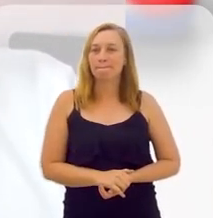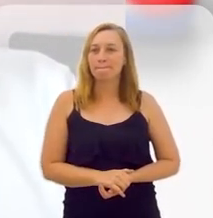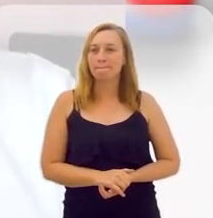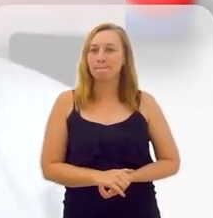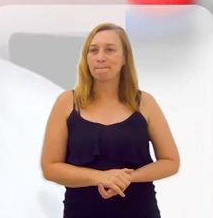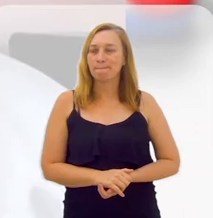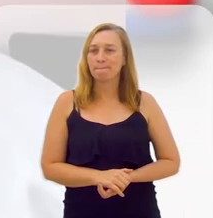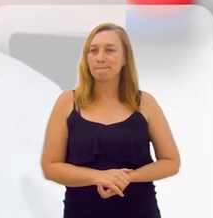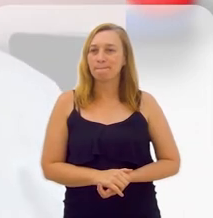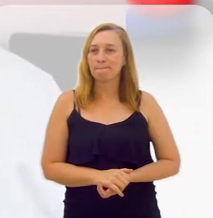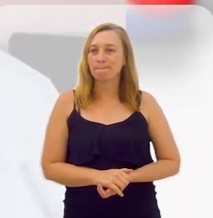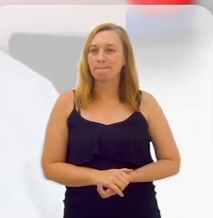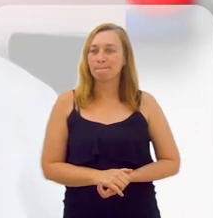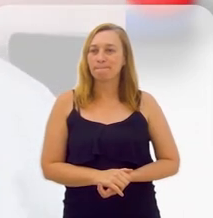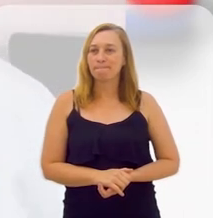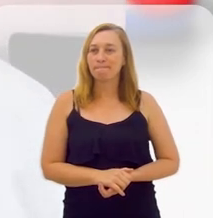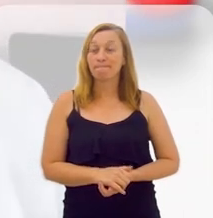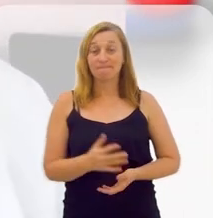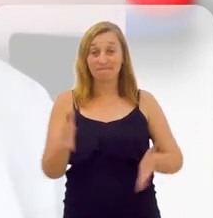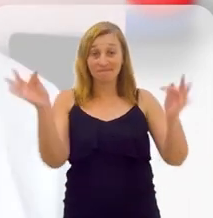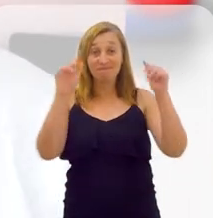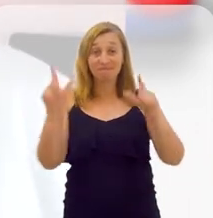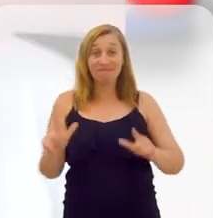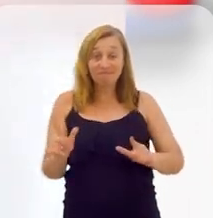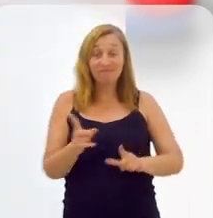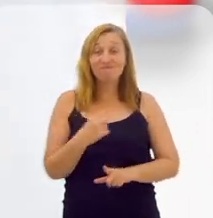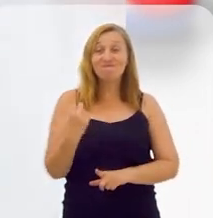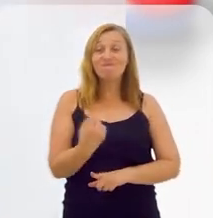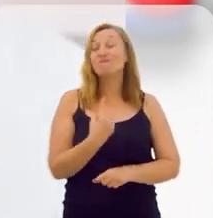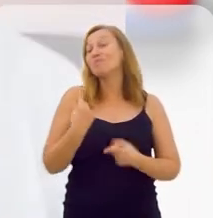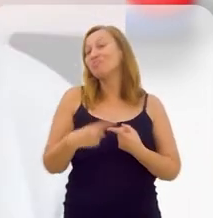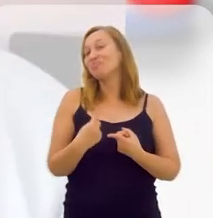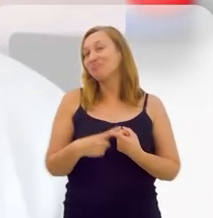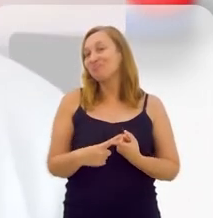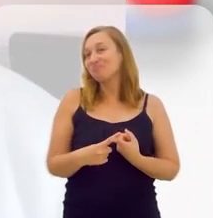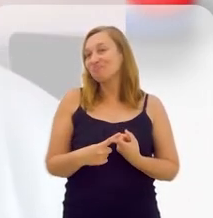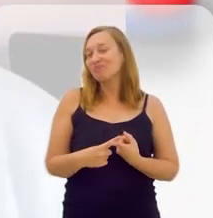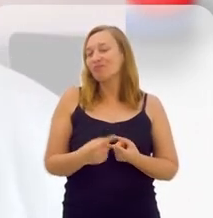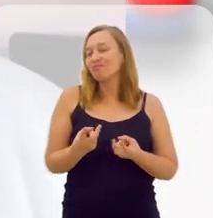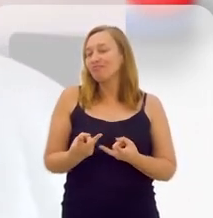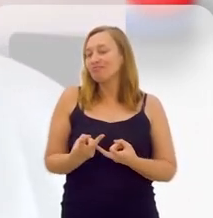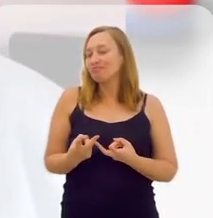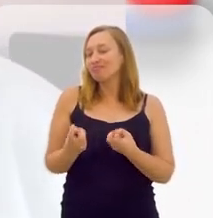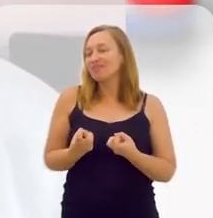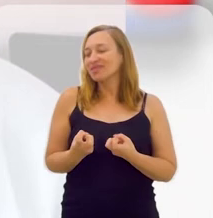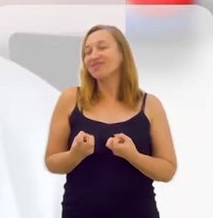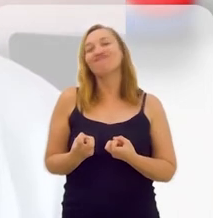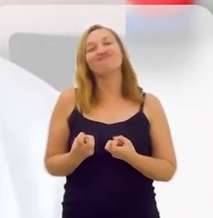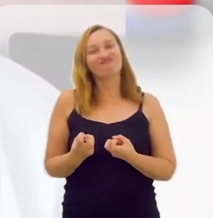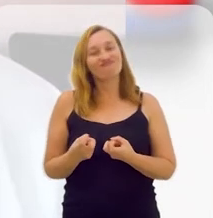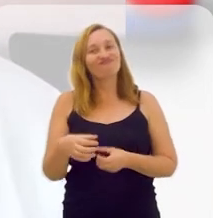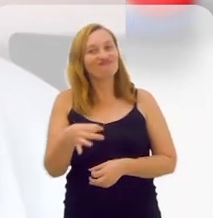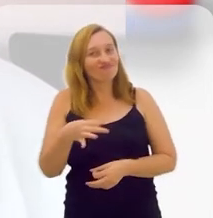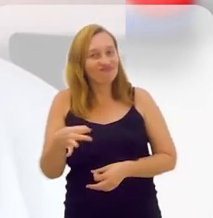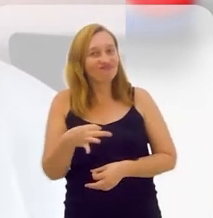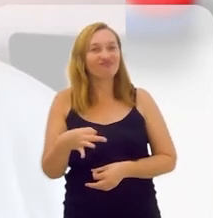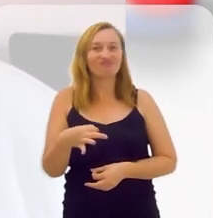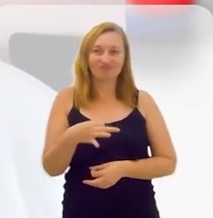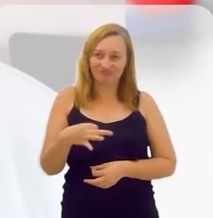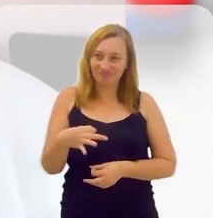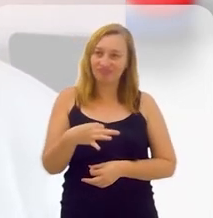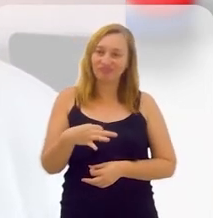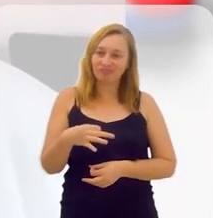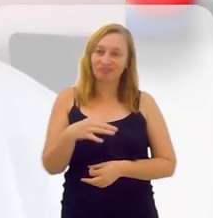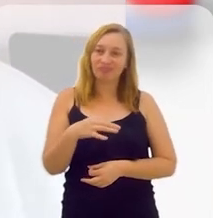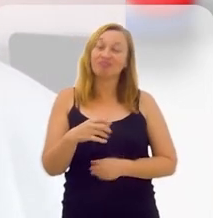e isso nos deixou bem feliz, né, porque a gente percebeu que a moeda em